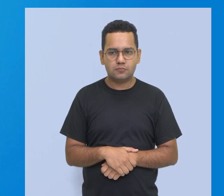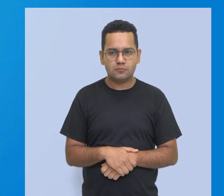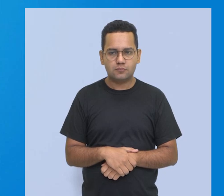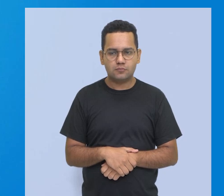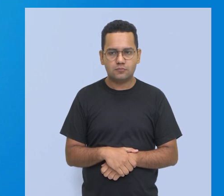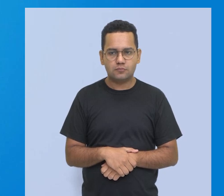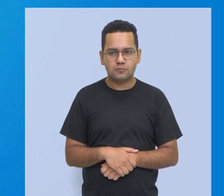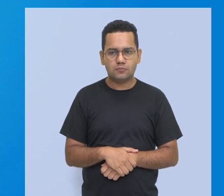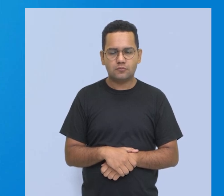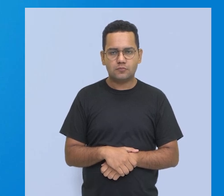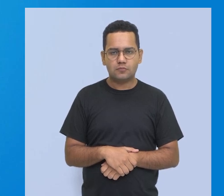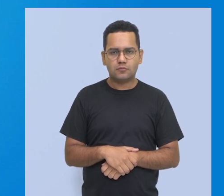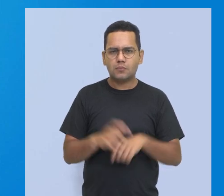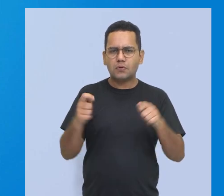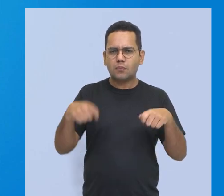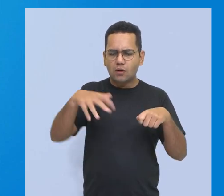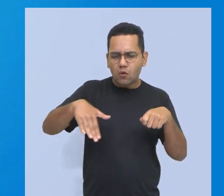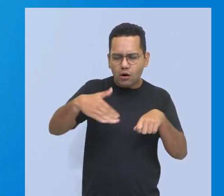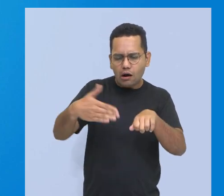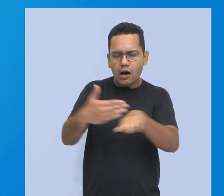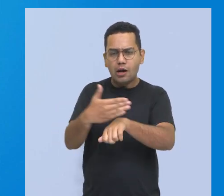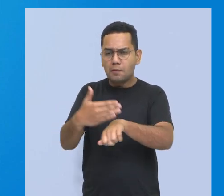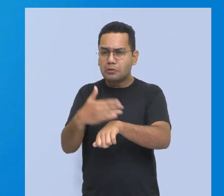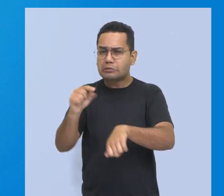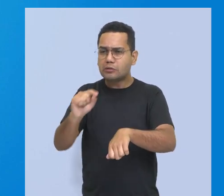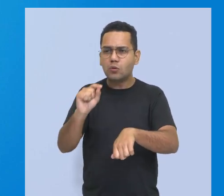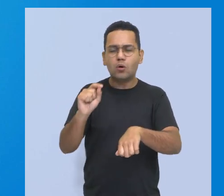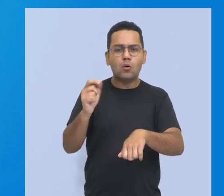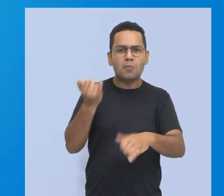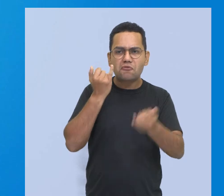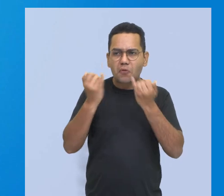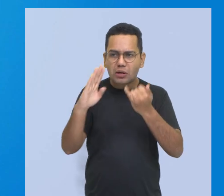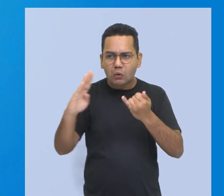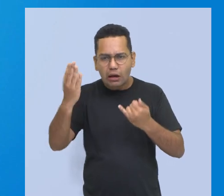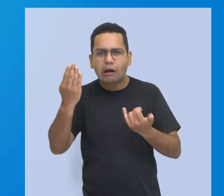pegar ali um tipo de golpe ou de também estar envolvido em uma fake